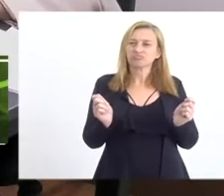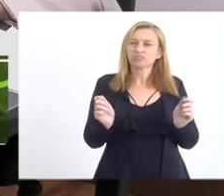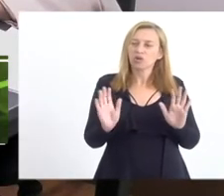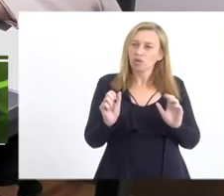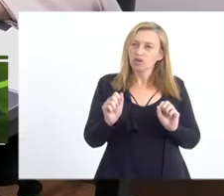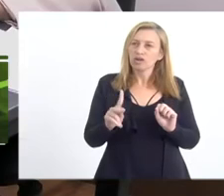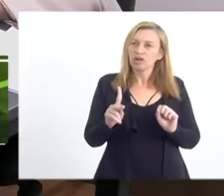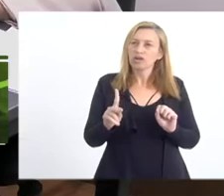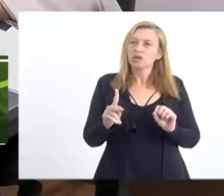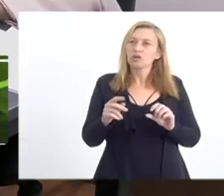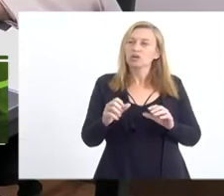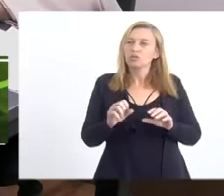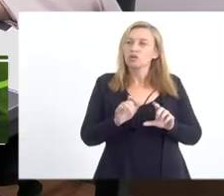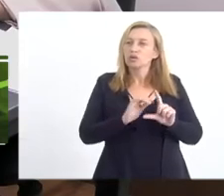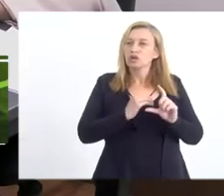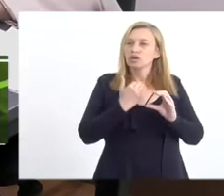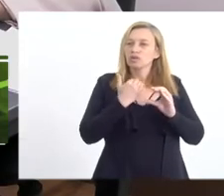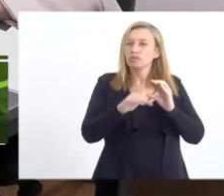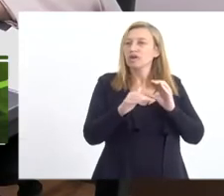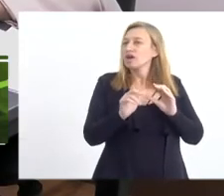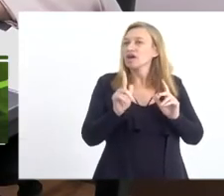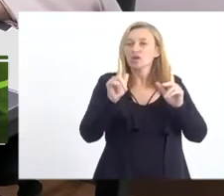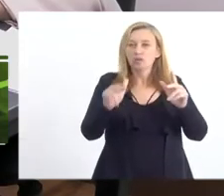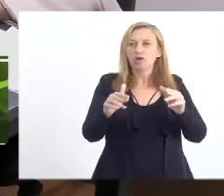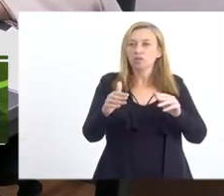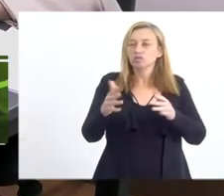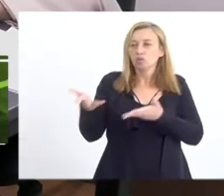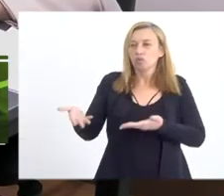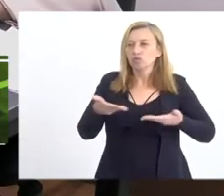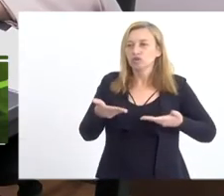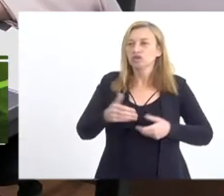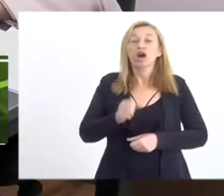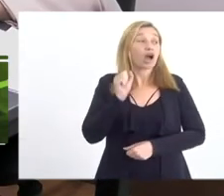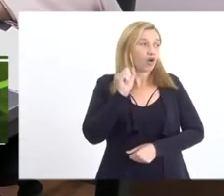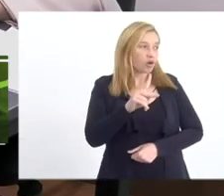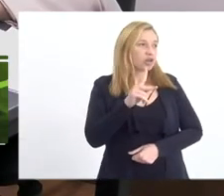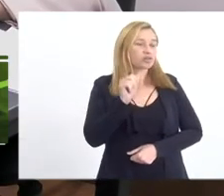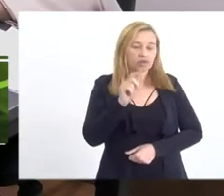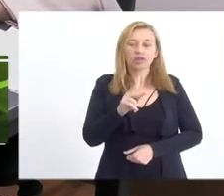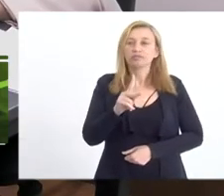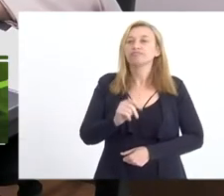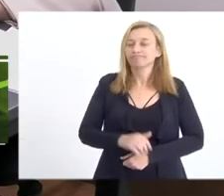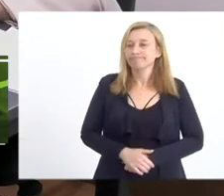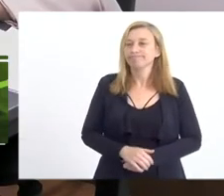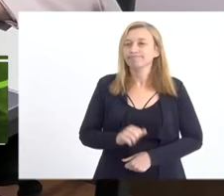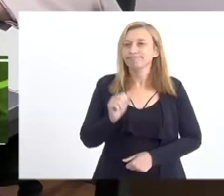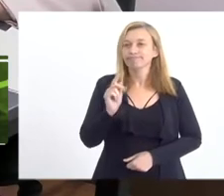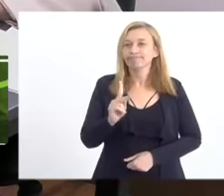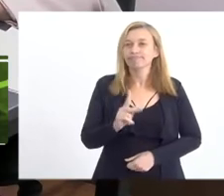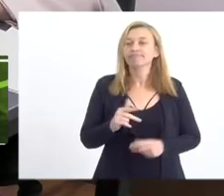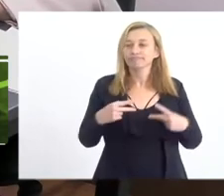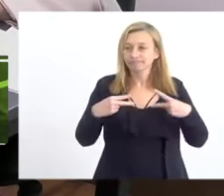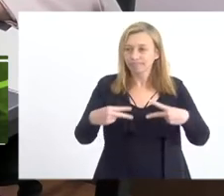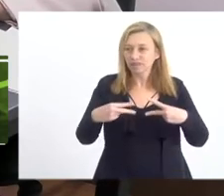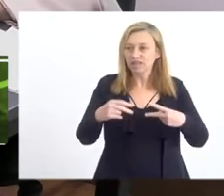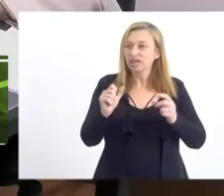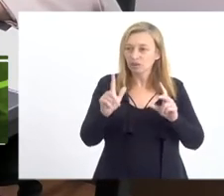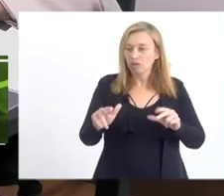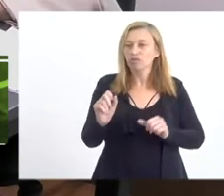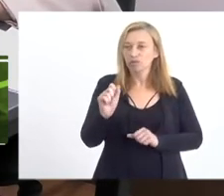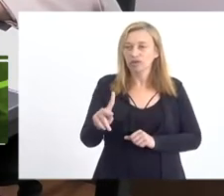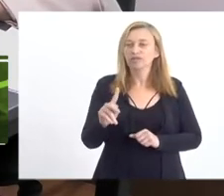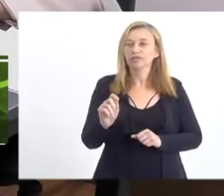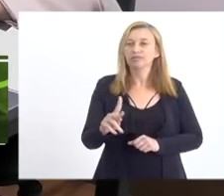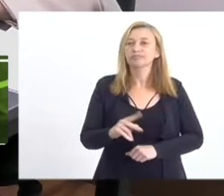E o e-mail é o mesmo que recebeu o convite? Ah, tá bom. É o mesmo. O mesmo que mandou o link aqui pra isso, gente. Isso,